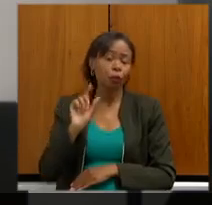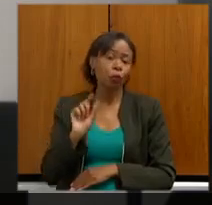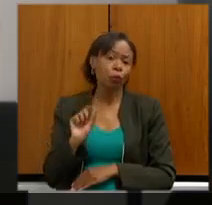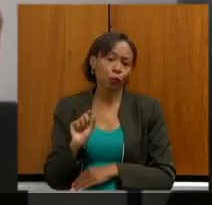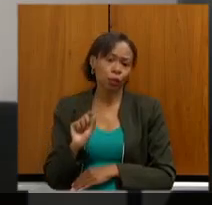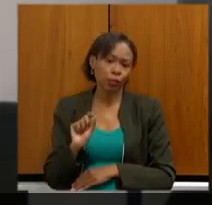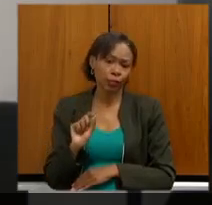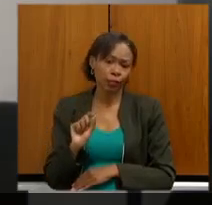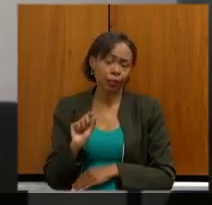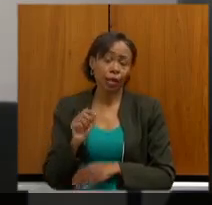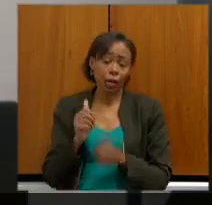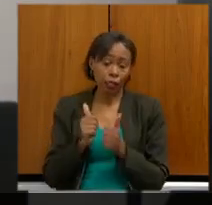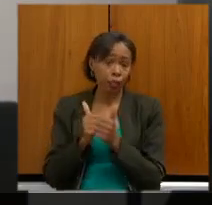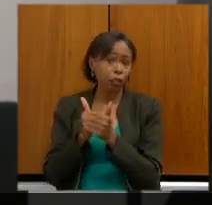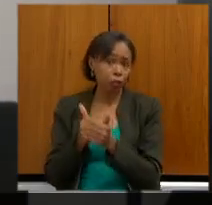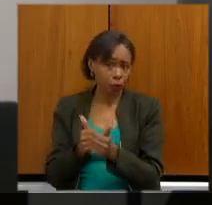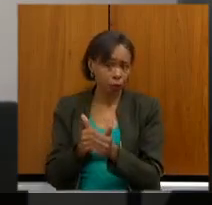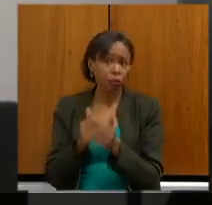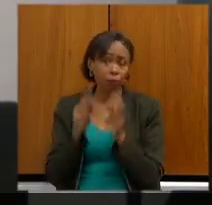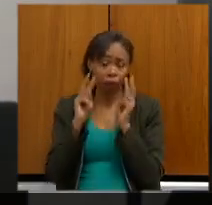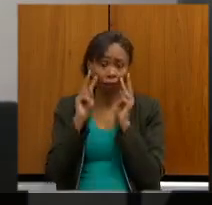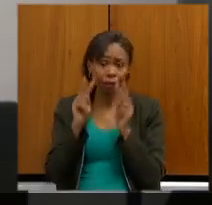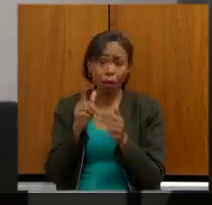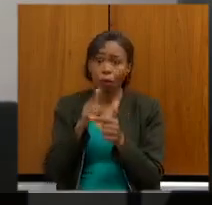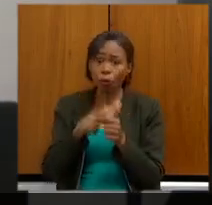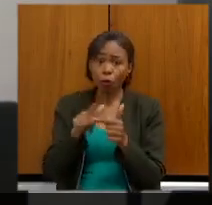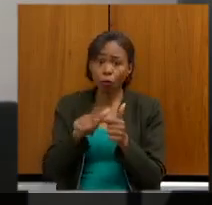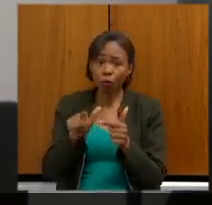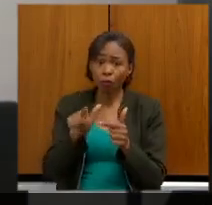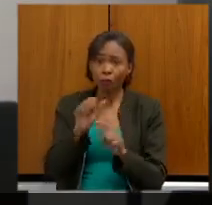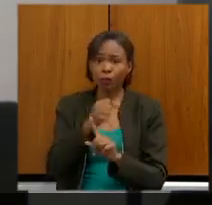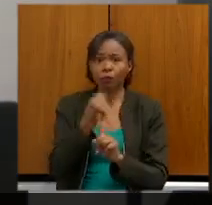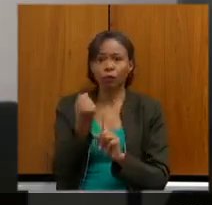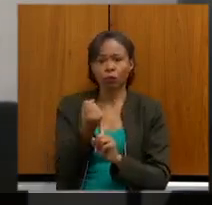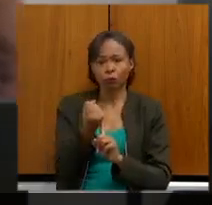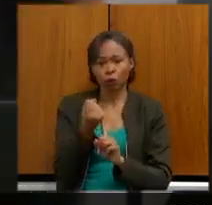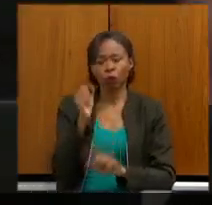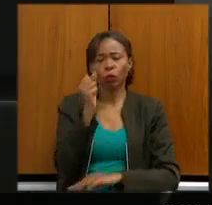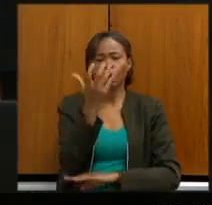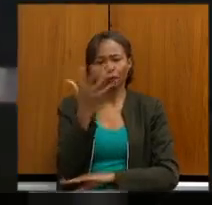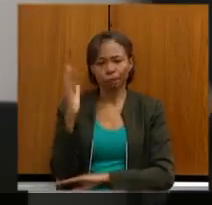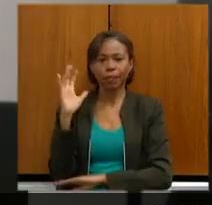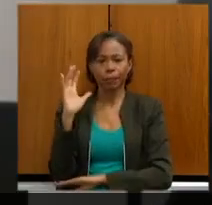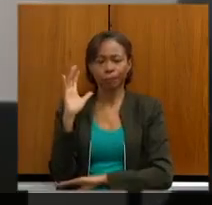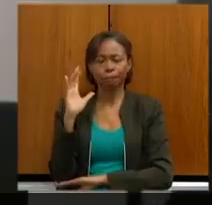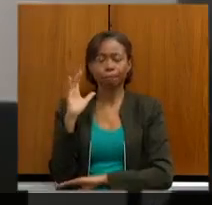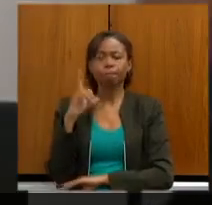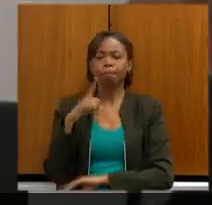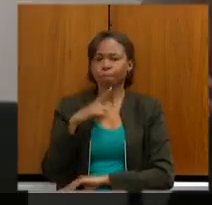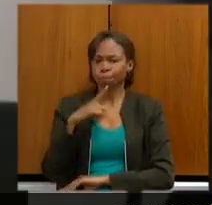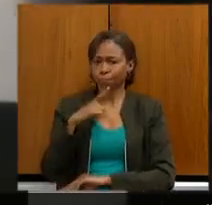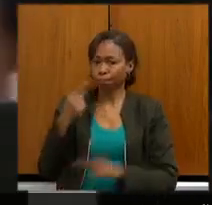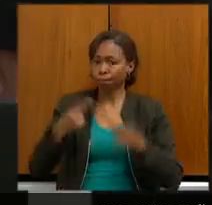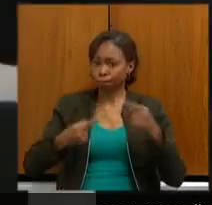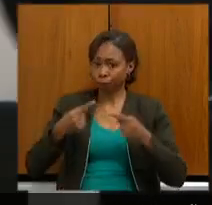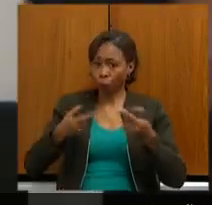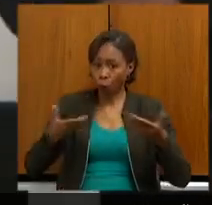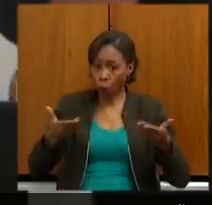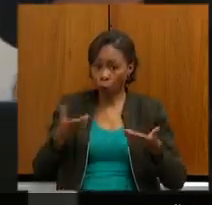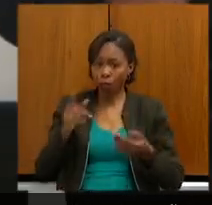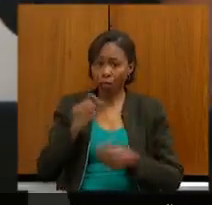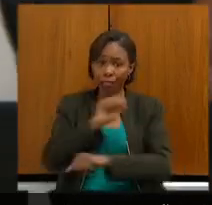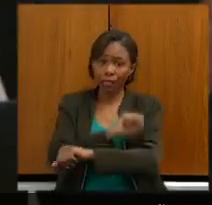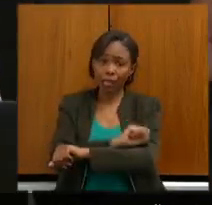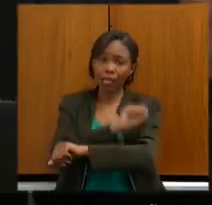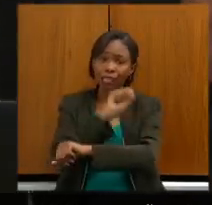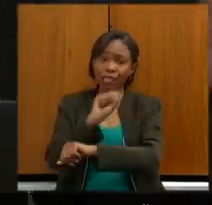temos acompanhado muito de perto conflitos socioambientais é a de o debate ou sobre a Serra do